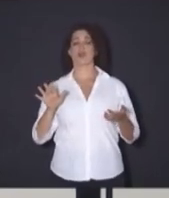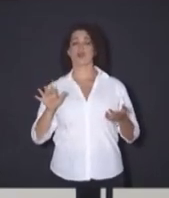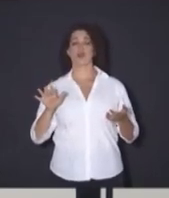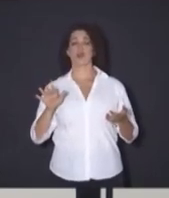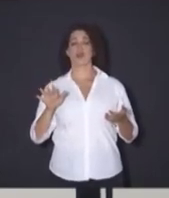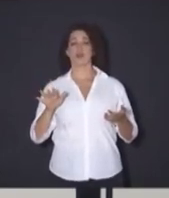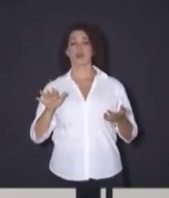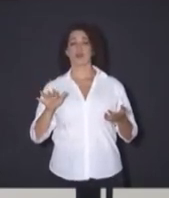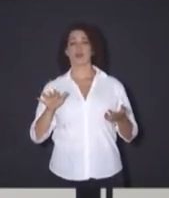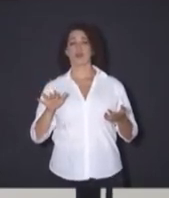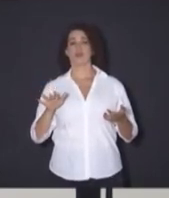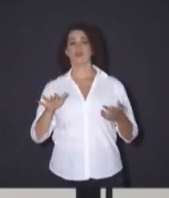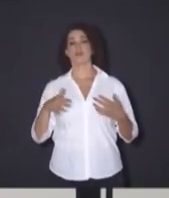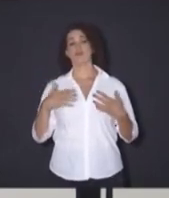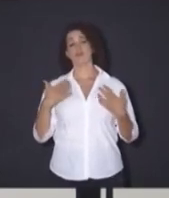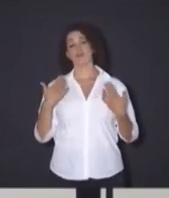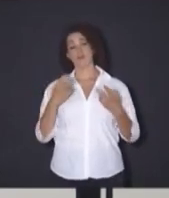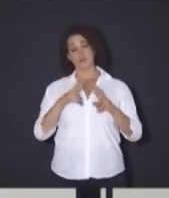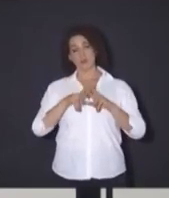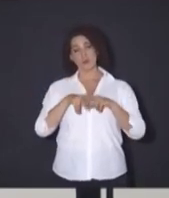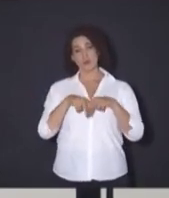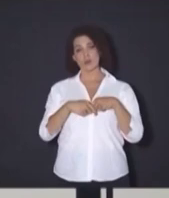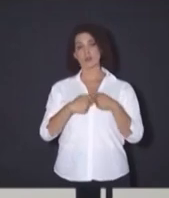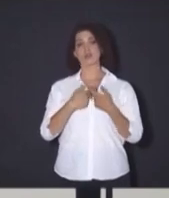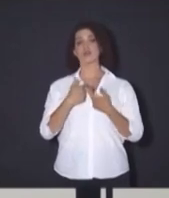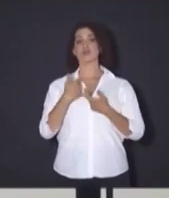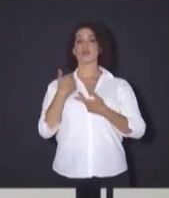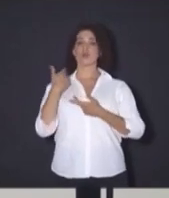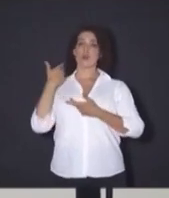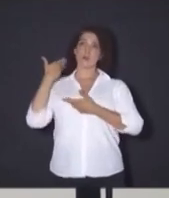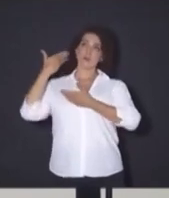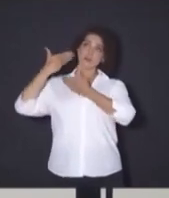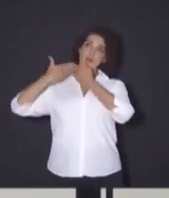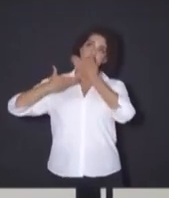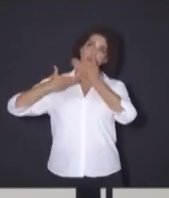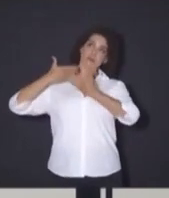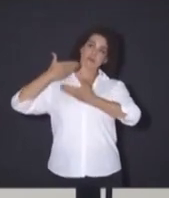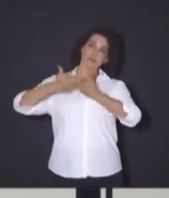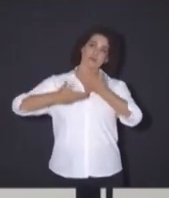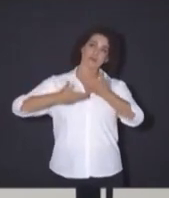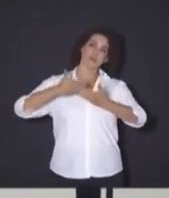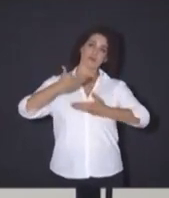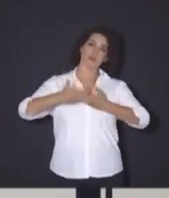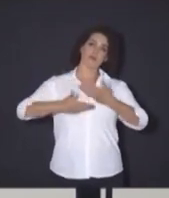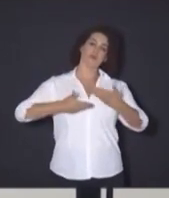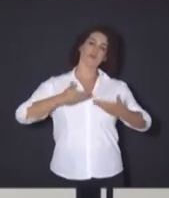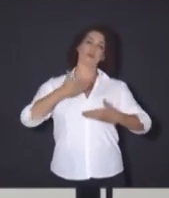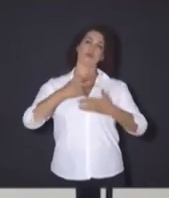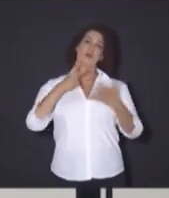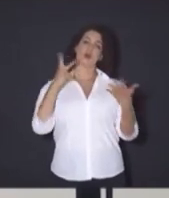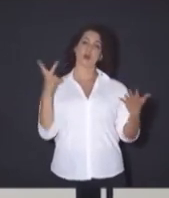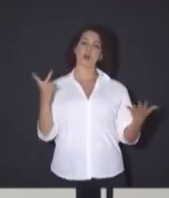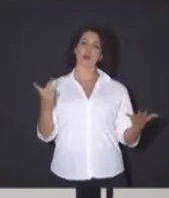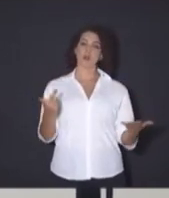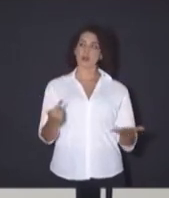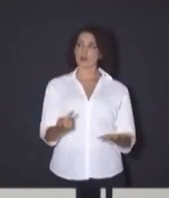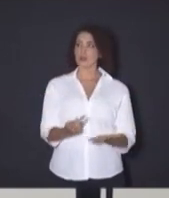né, passou aquilo que a gente recriou,